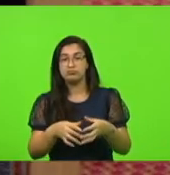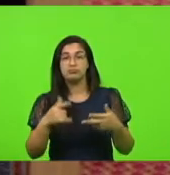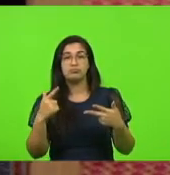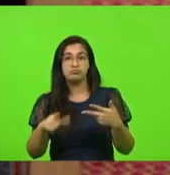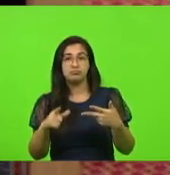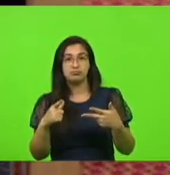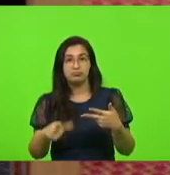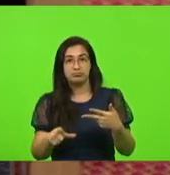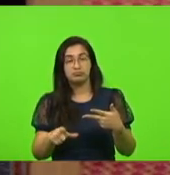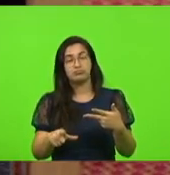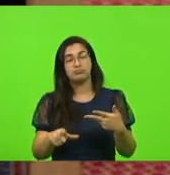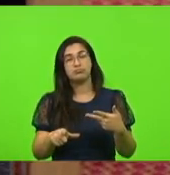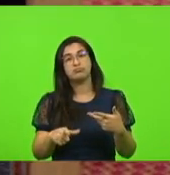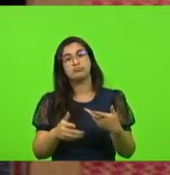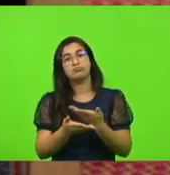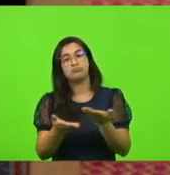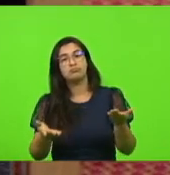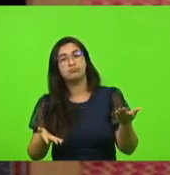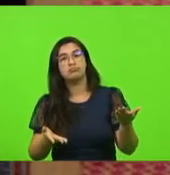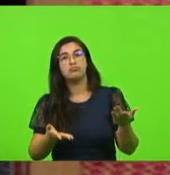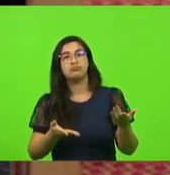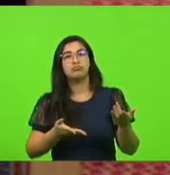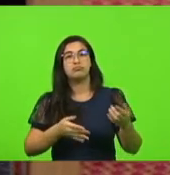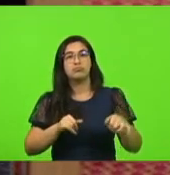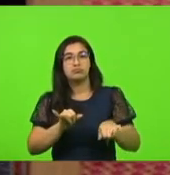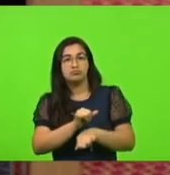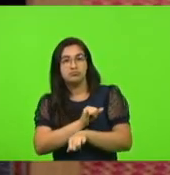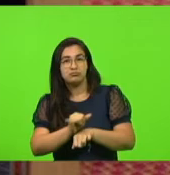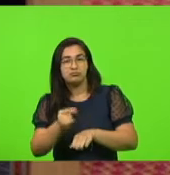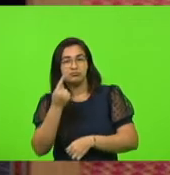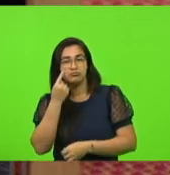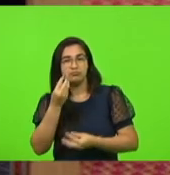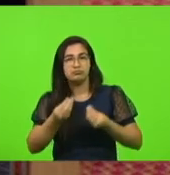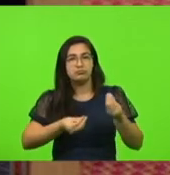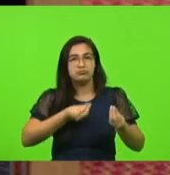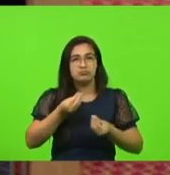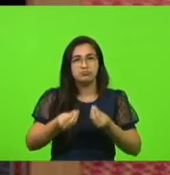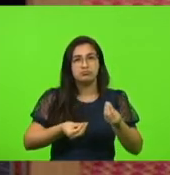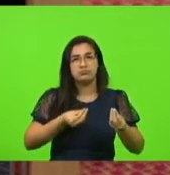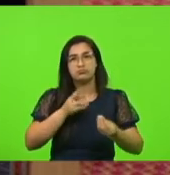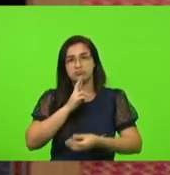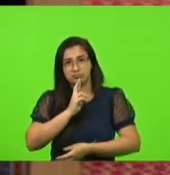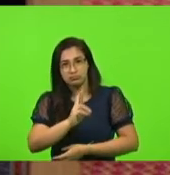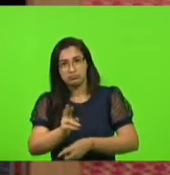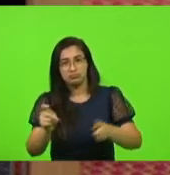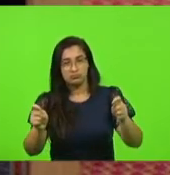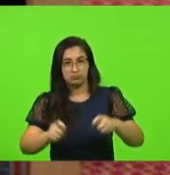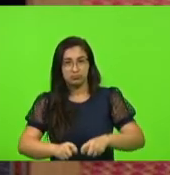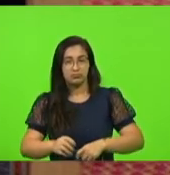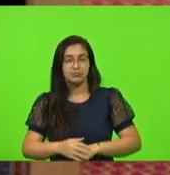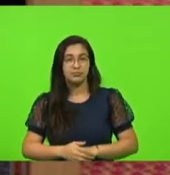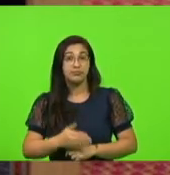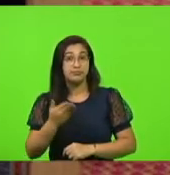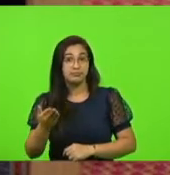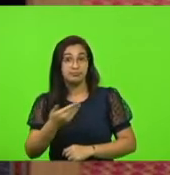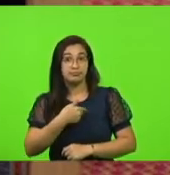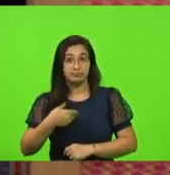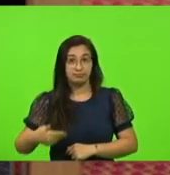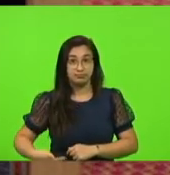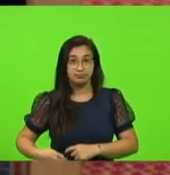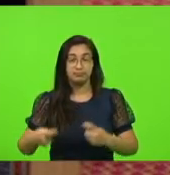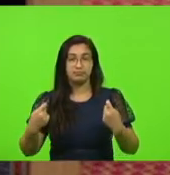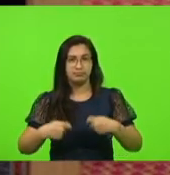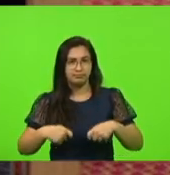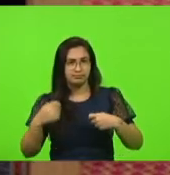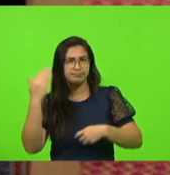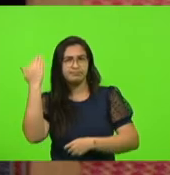estamos buscando soluções. É importante que haja, de parte do governo, o entendimento